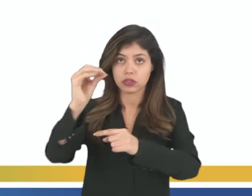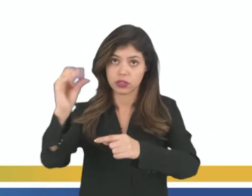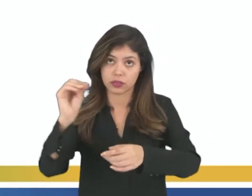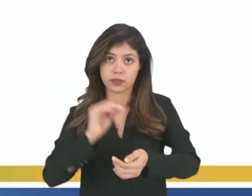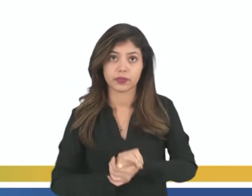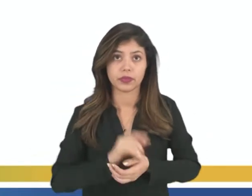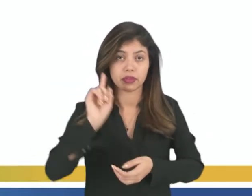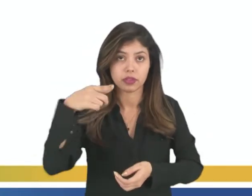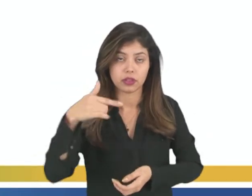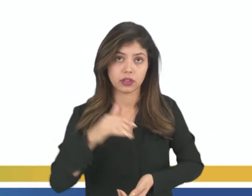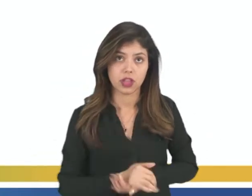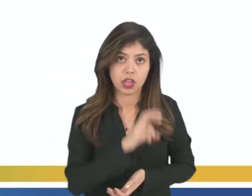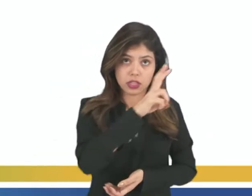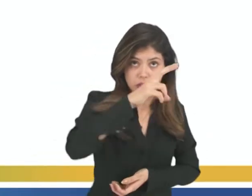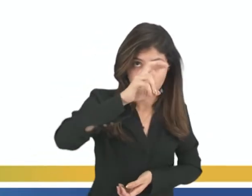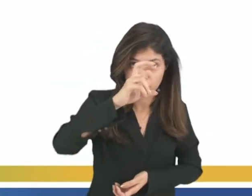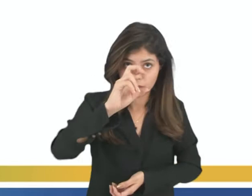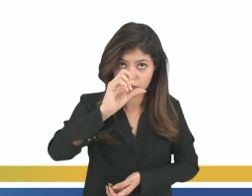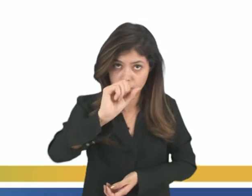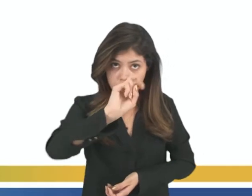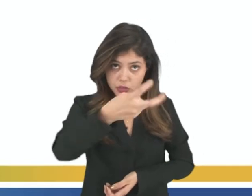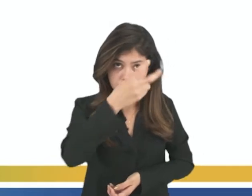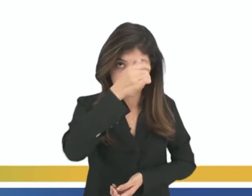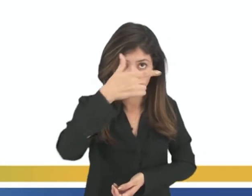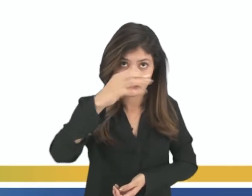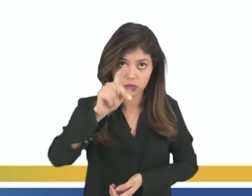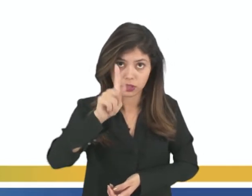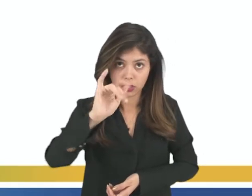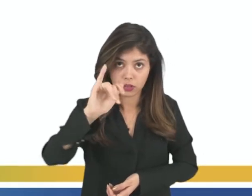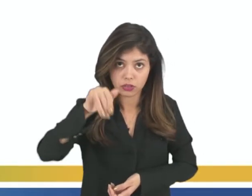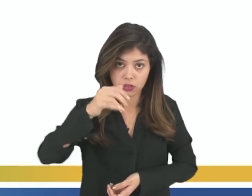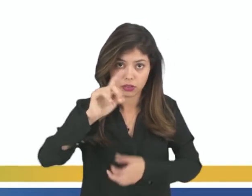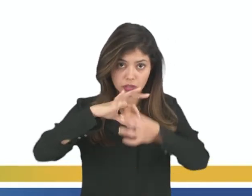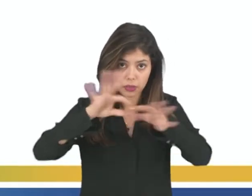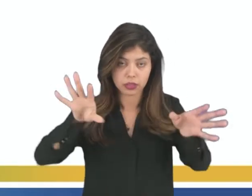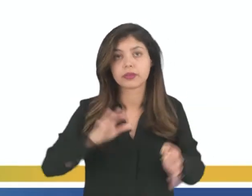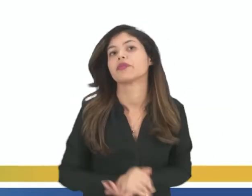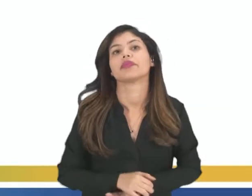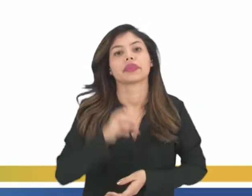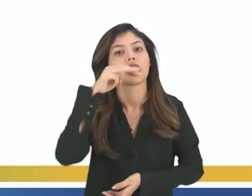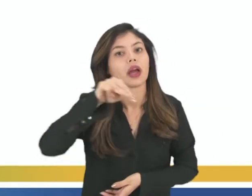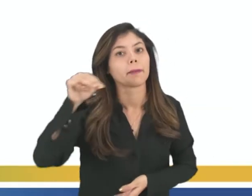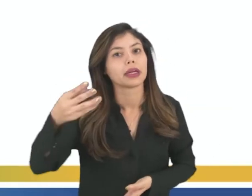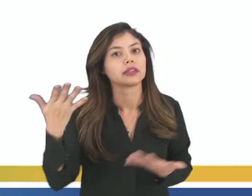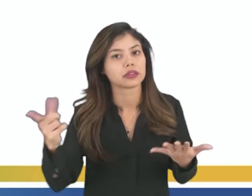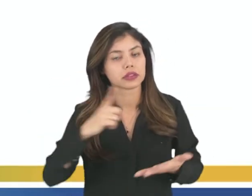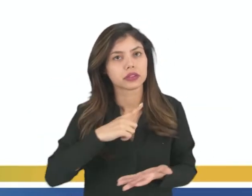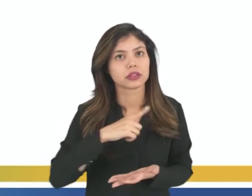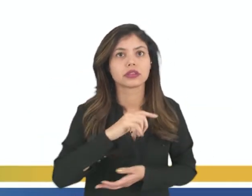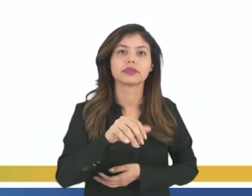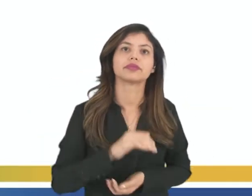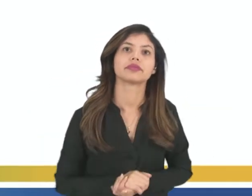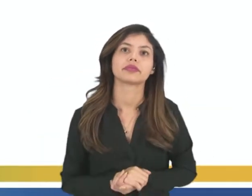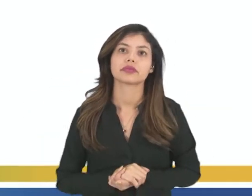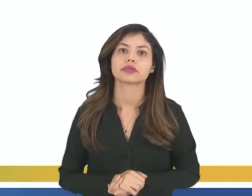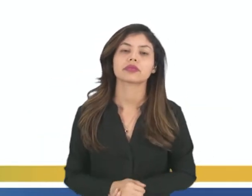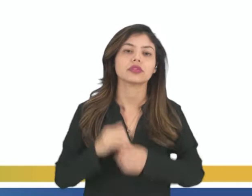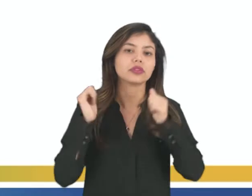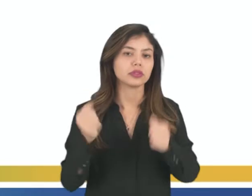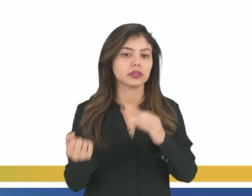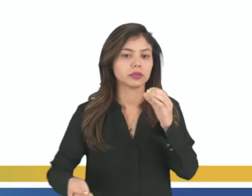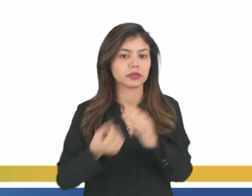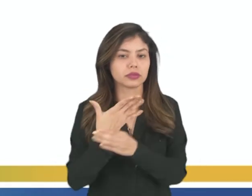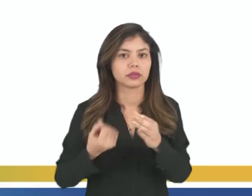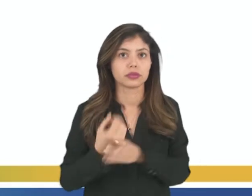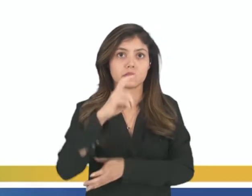bem simples de 5.200 kJ liberados. Então, a massa de 104 gramas de acetileno é capaz de